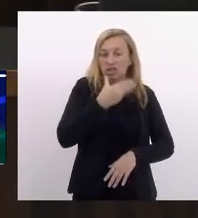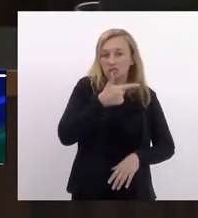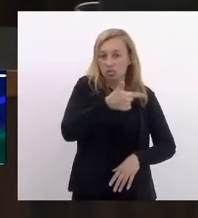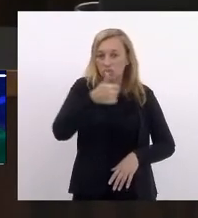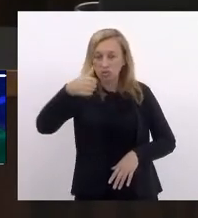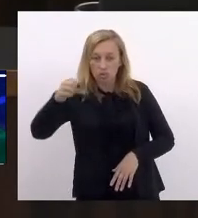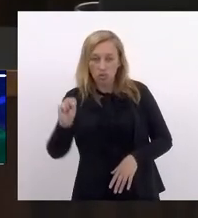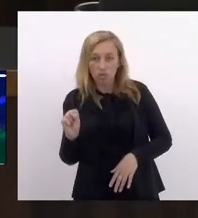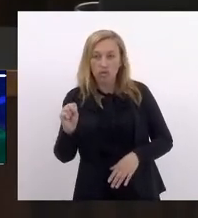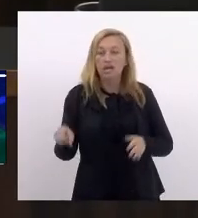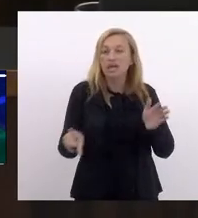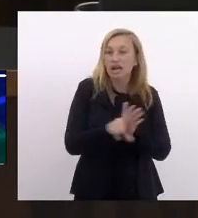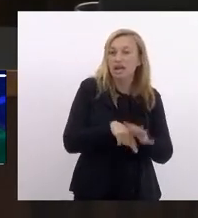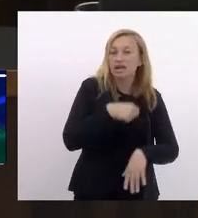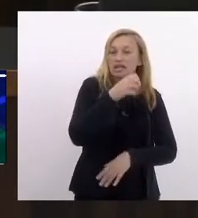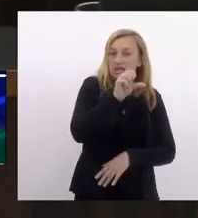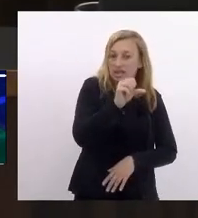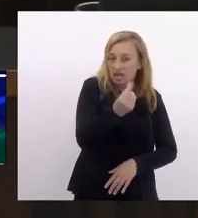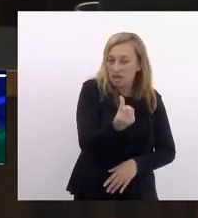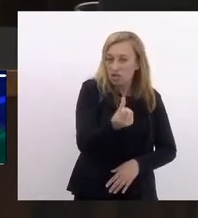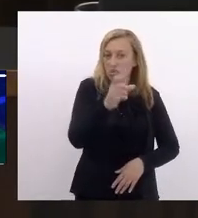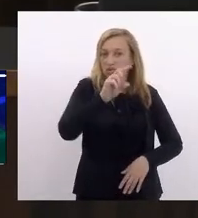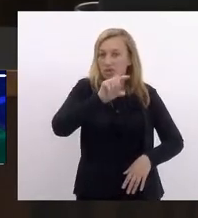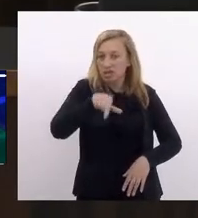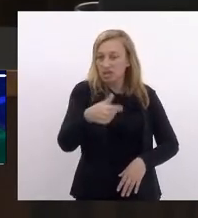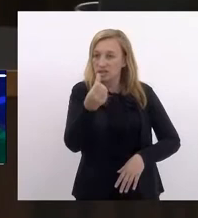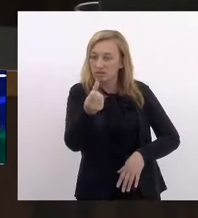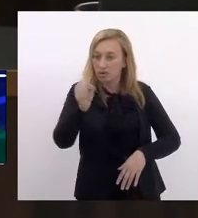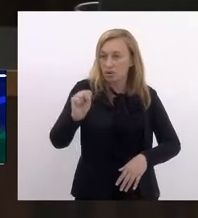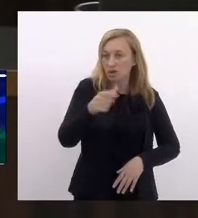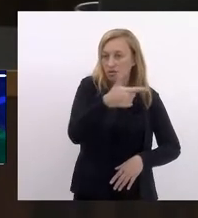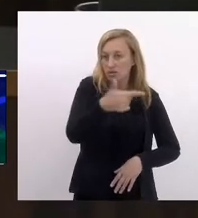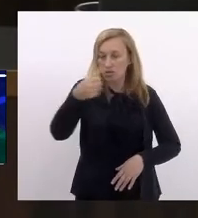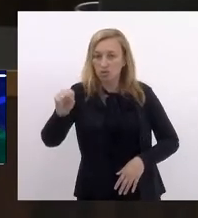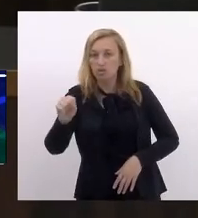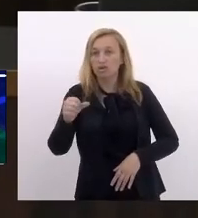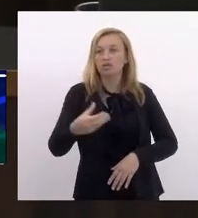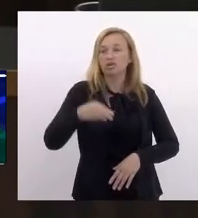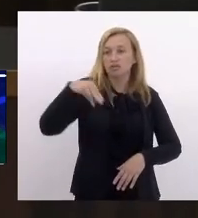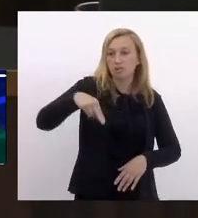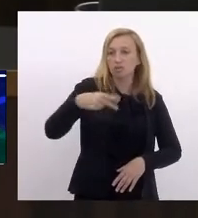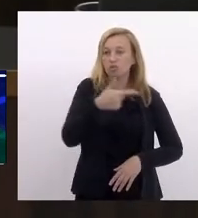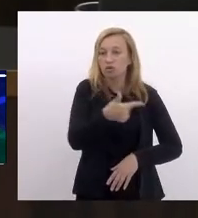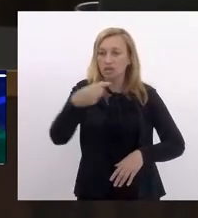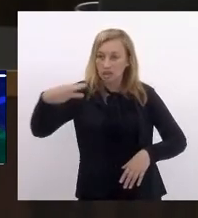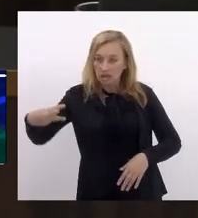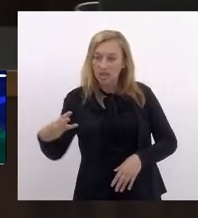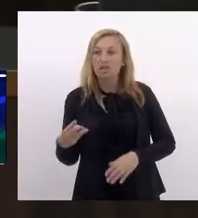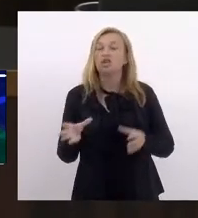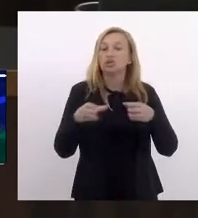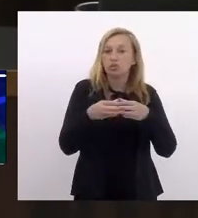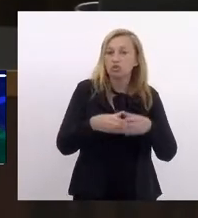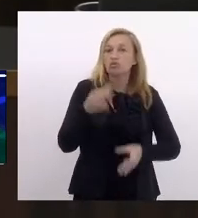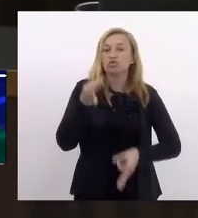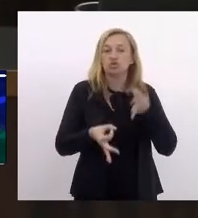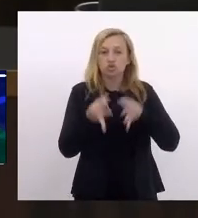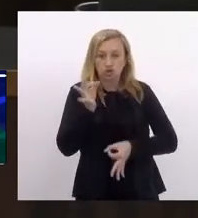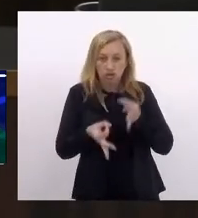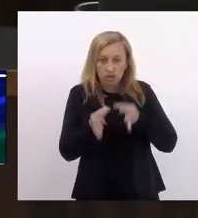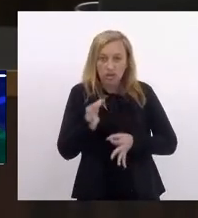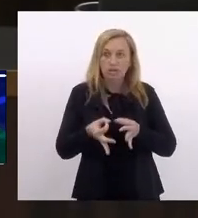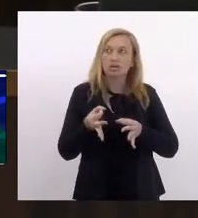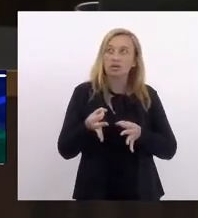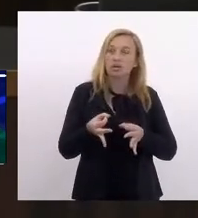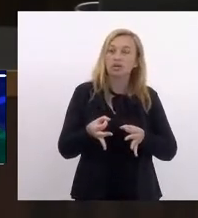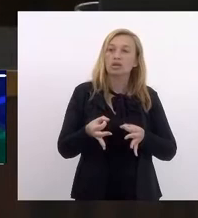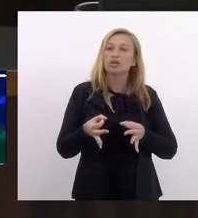2008, e a lei número 6.601, de 28 de novembro de 2013. Pareceres das comissões de Constituição e